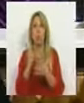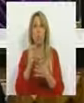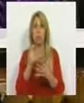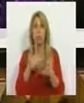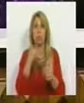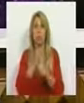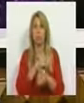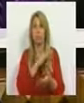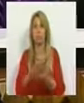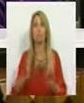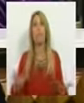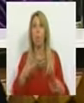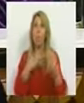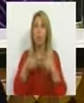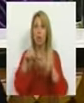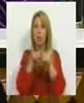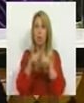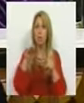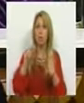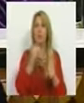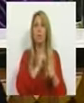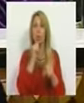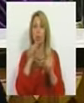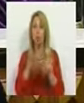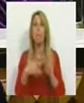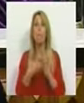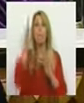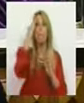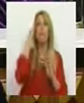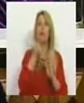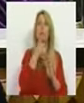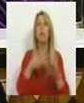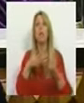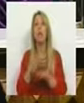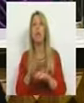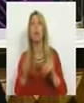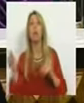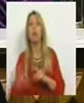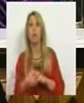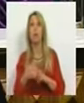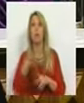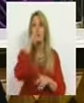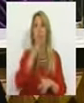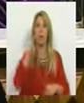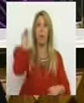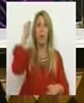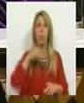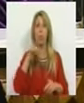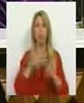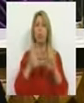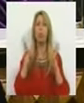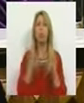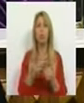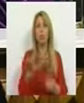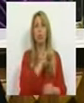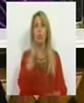política nos Açores. Este plano prevê medidas diretas e indiretas do Governo da República num total superior a 200 milhões de